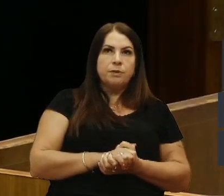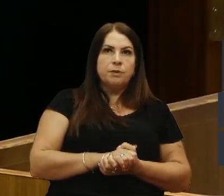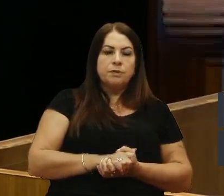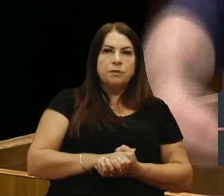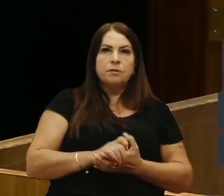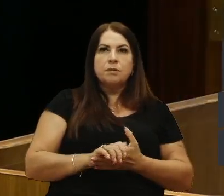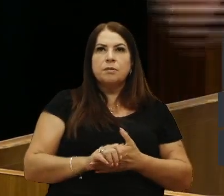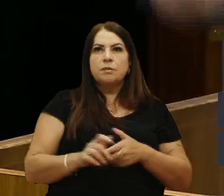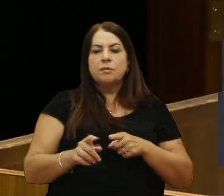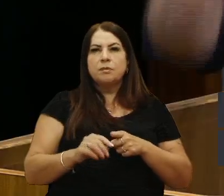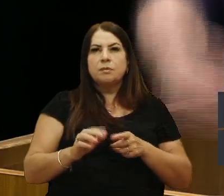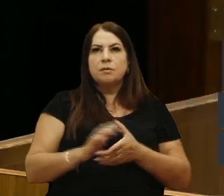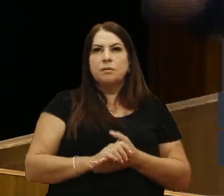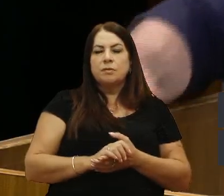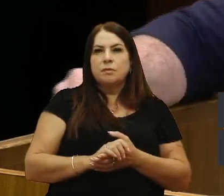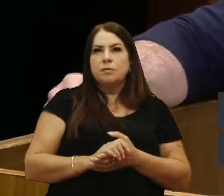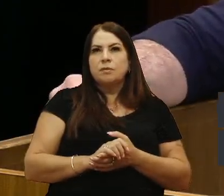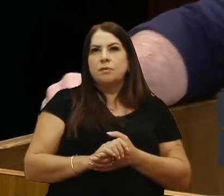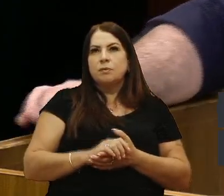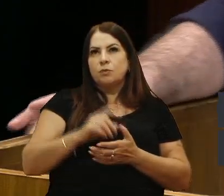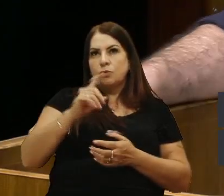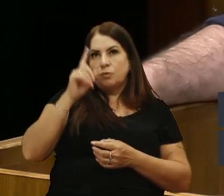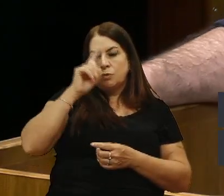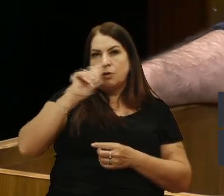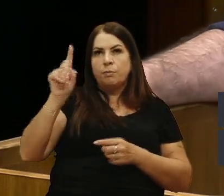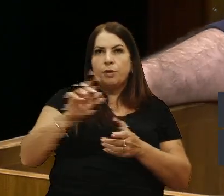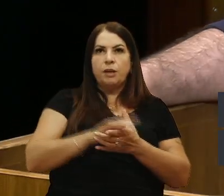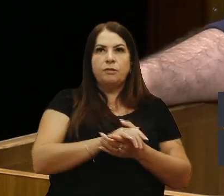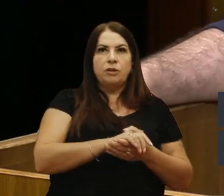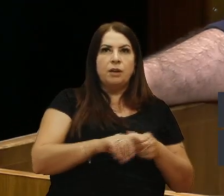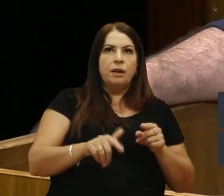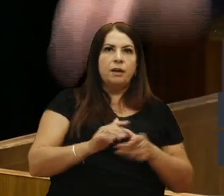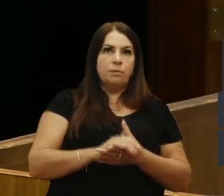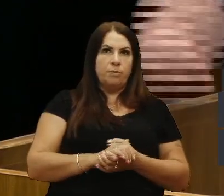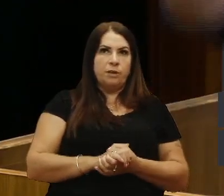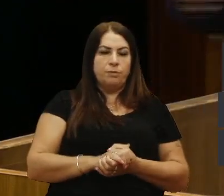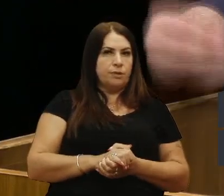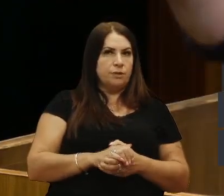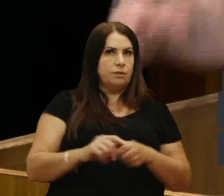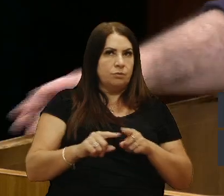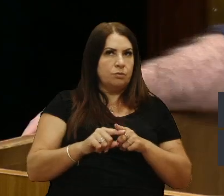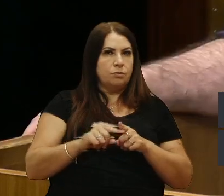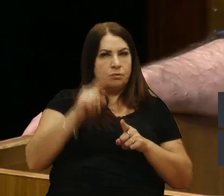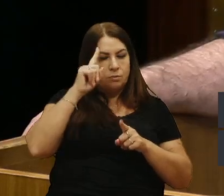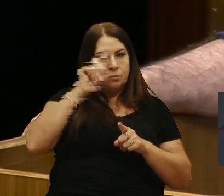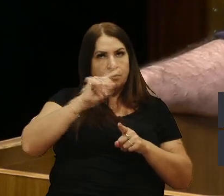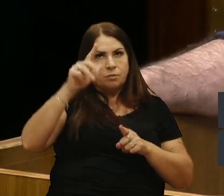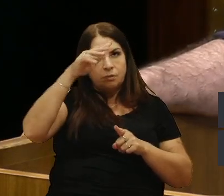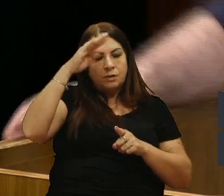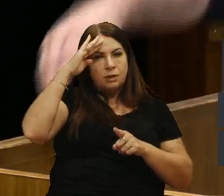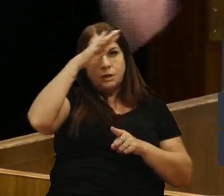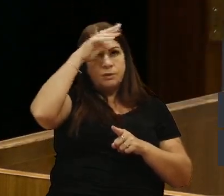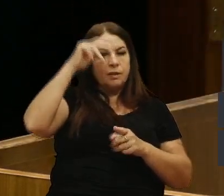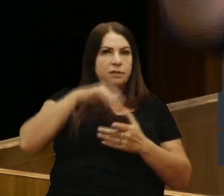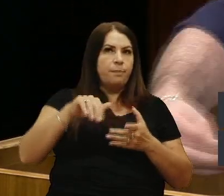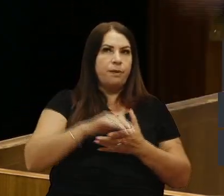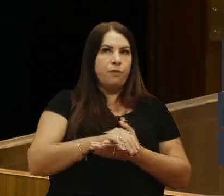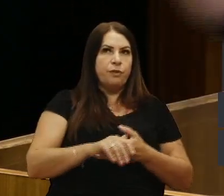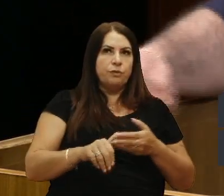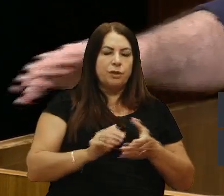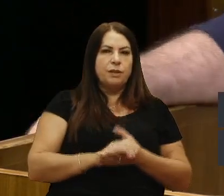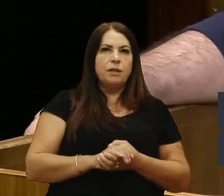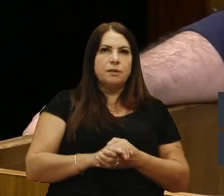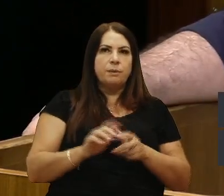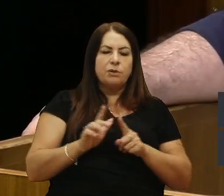porque todo santo dia eu boto meus pés na Guarda Municipal. Todo santo dia. É a população